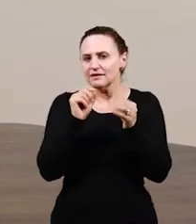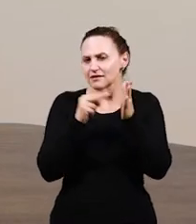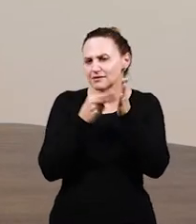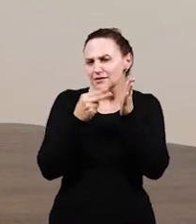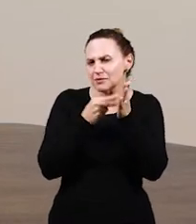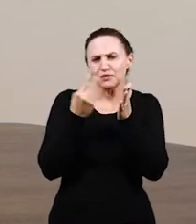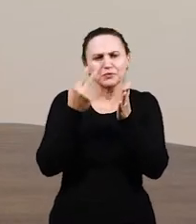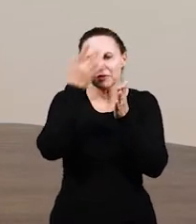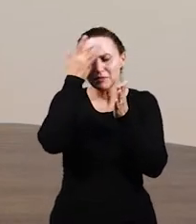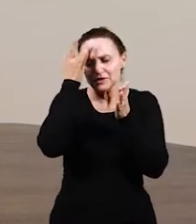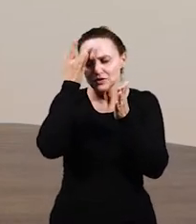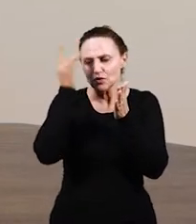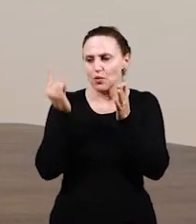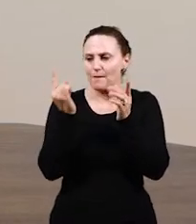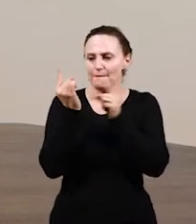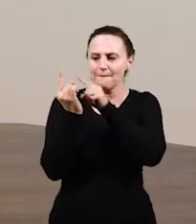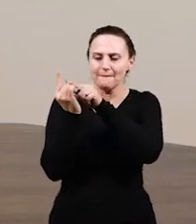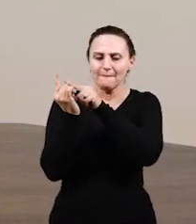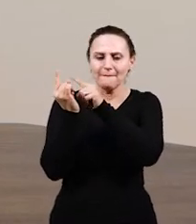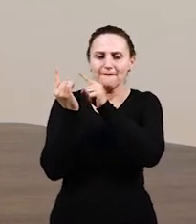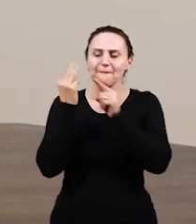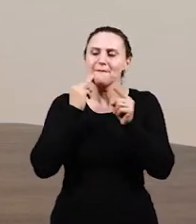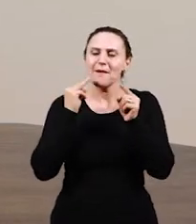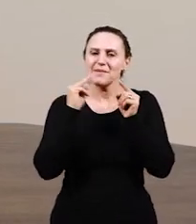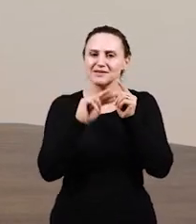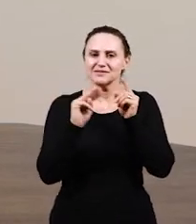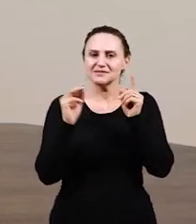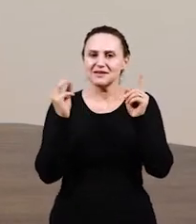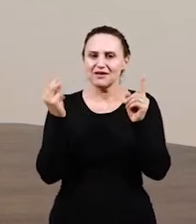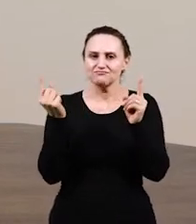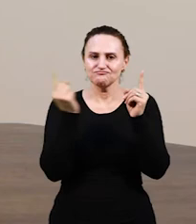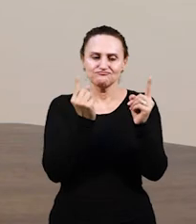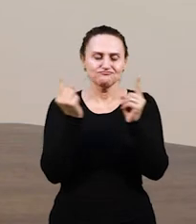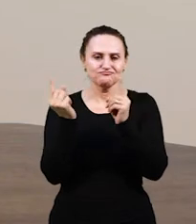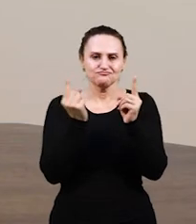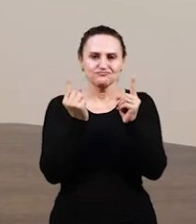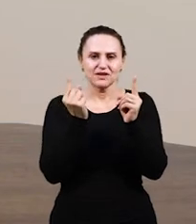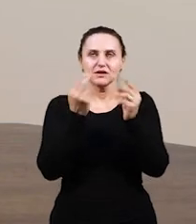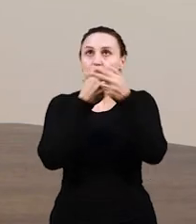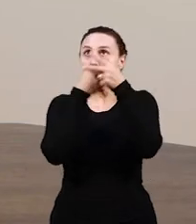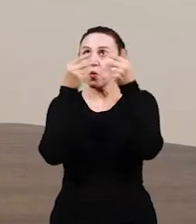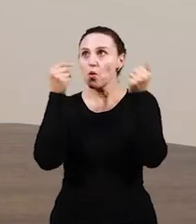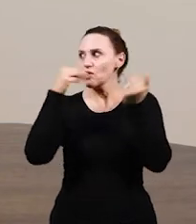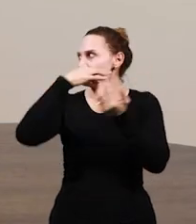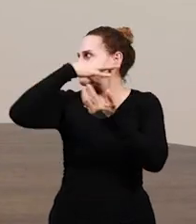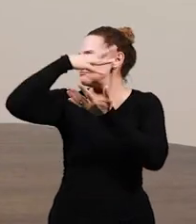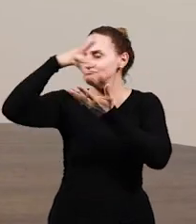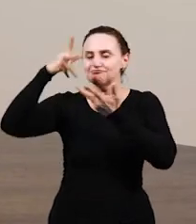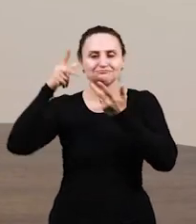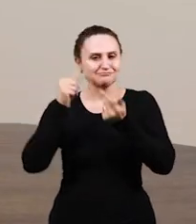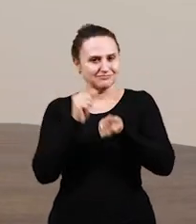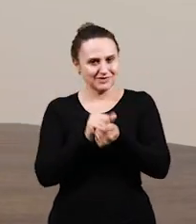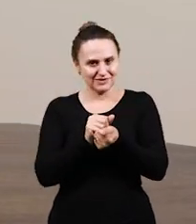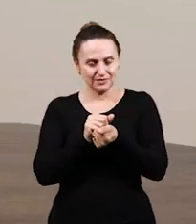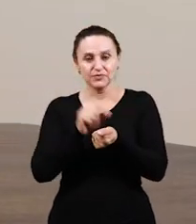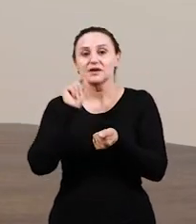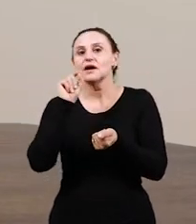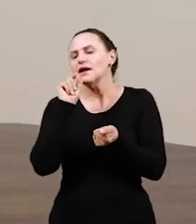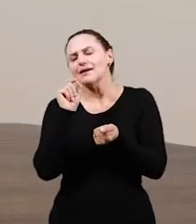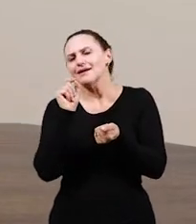qual emissor manda uma mensagem para um receptor por meio de um código um canal sobre algo do mundo né sobre um referente